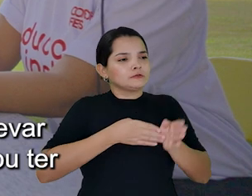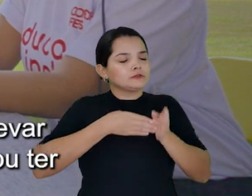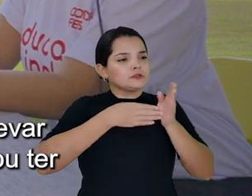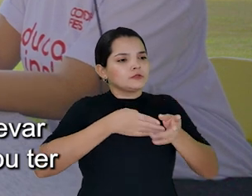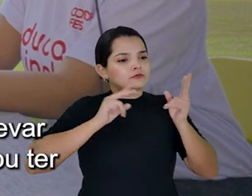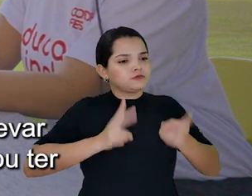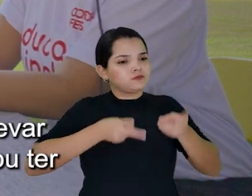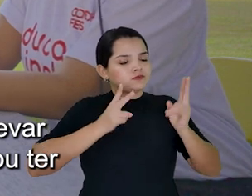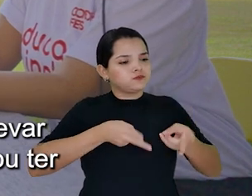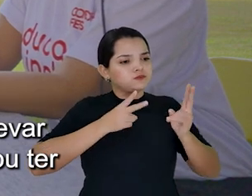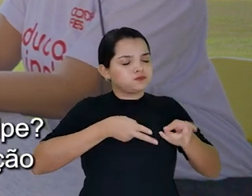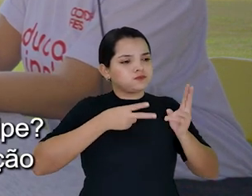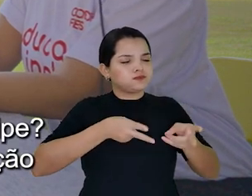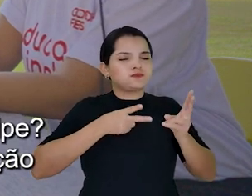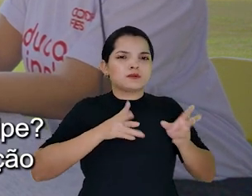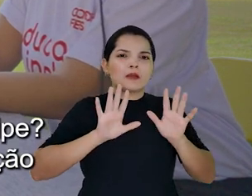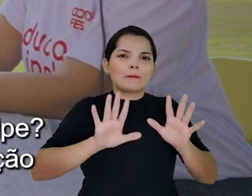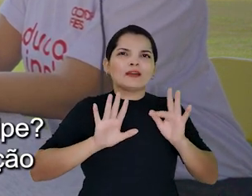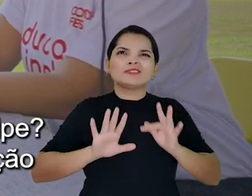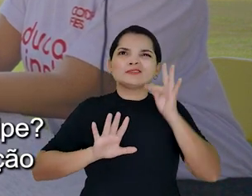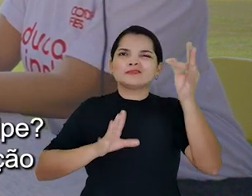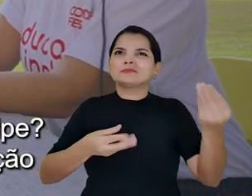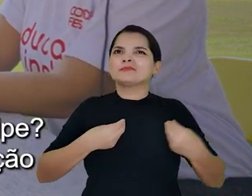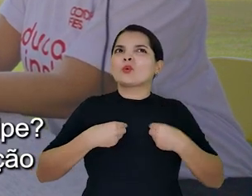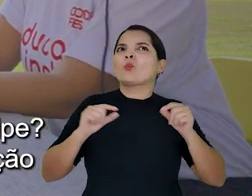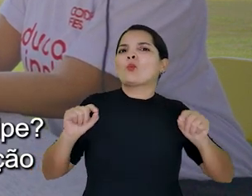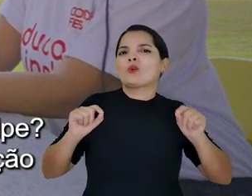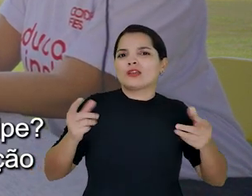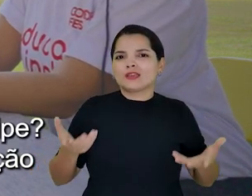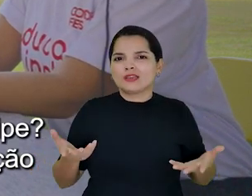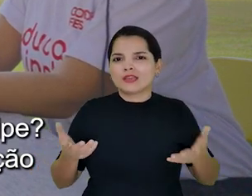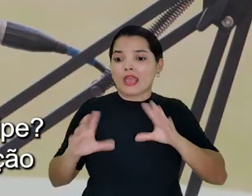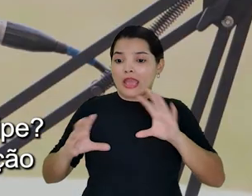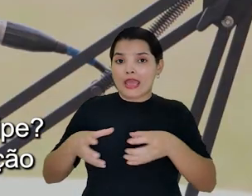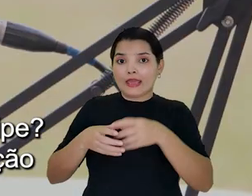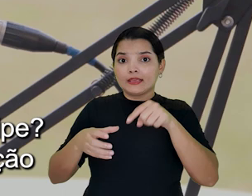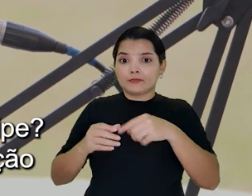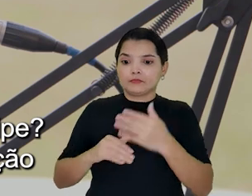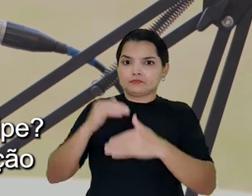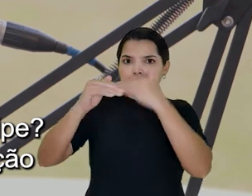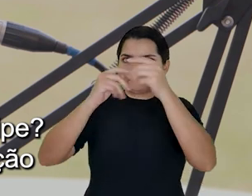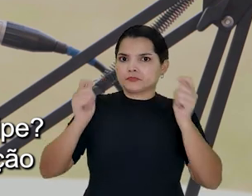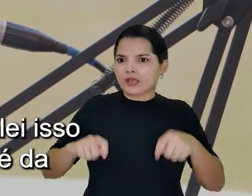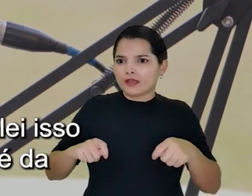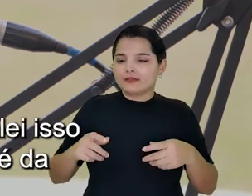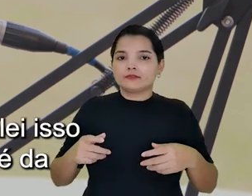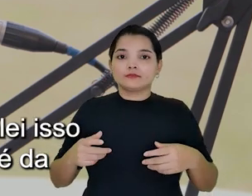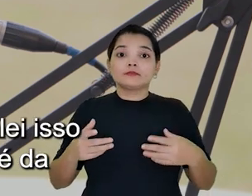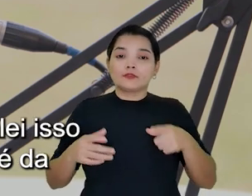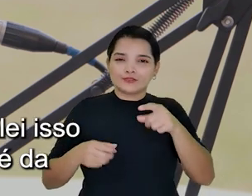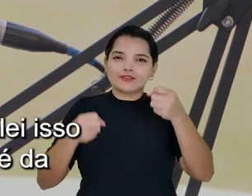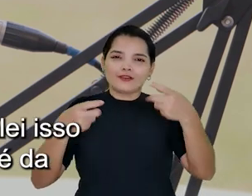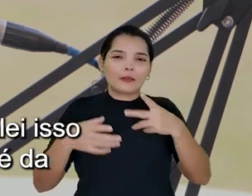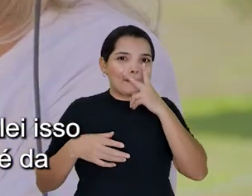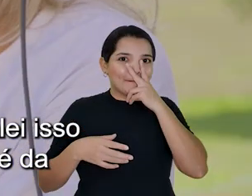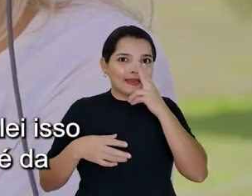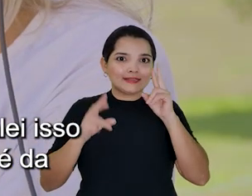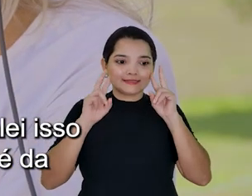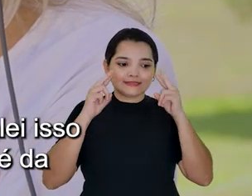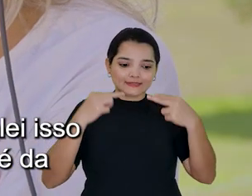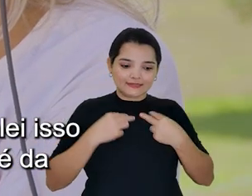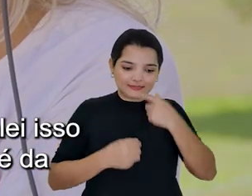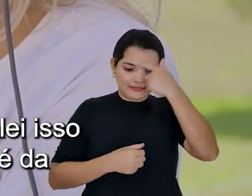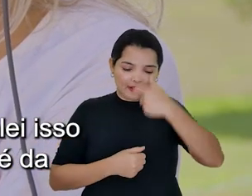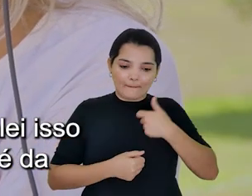quero se eu sou um líder eu vou ter resultados eu vou desenvolver min equipe quer dizer você tá dizendo que a comunicação começa com a gente mesmo antes